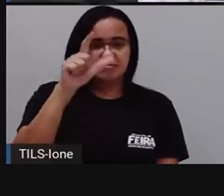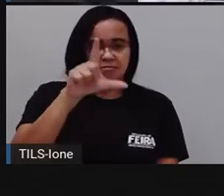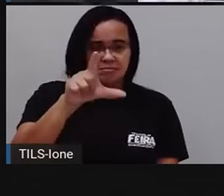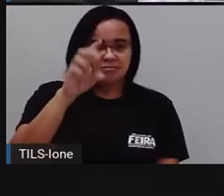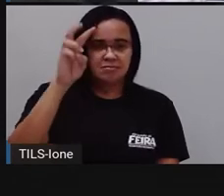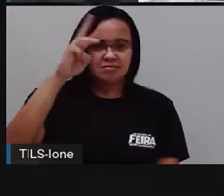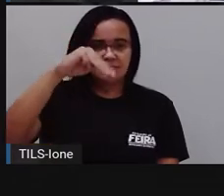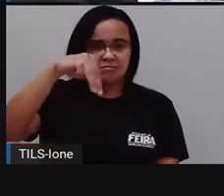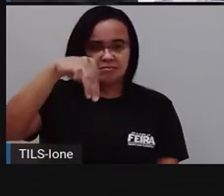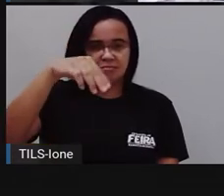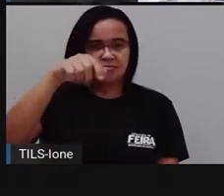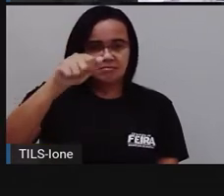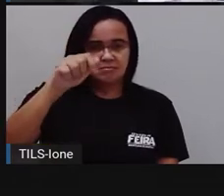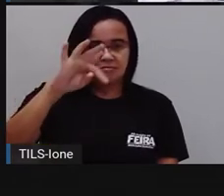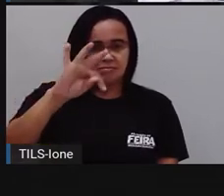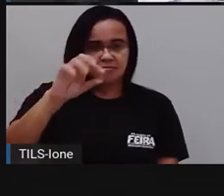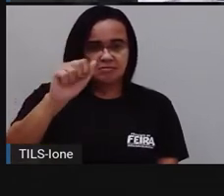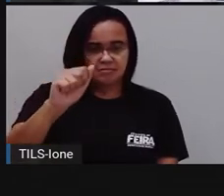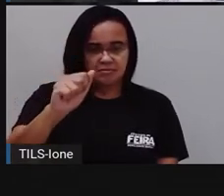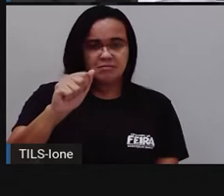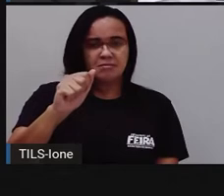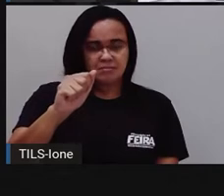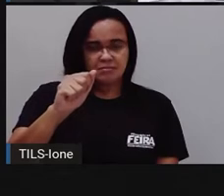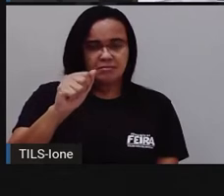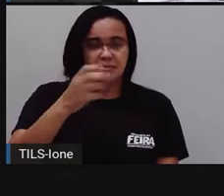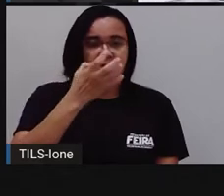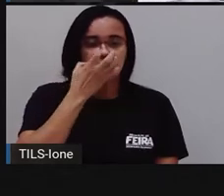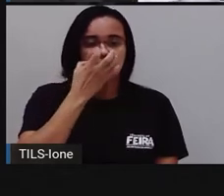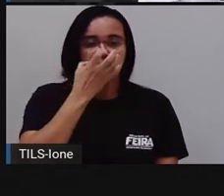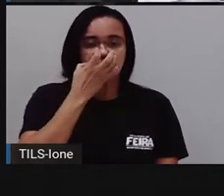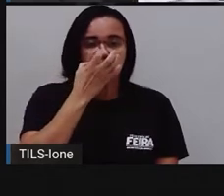Começa com Dal, vamos lá?